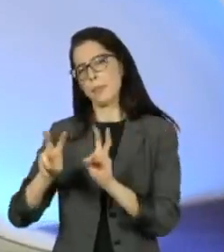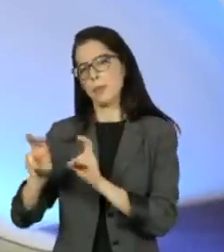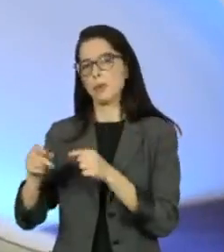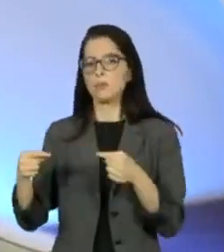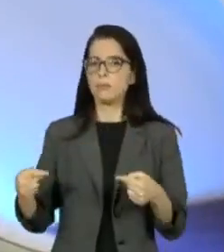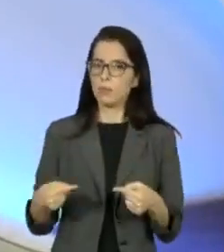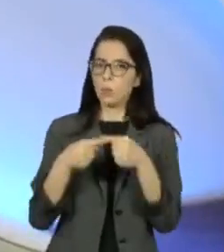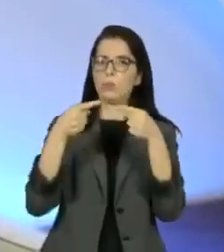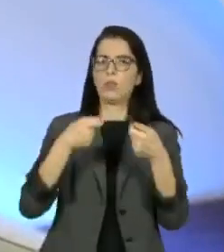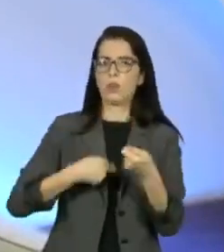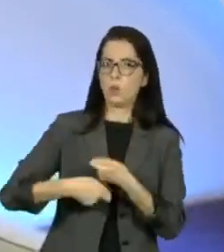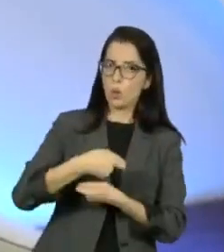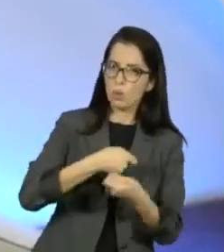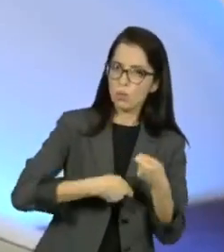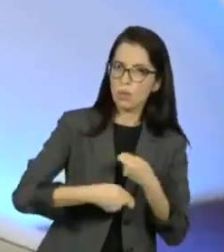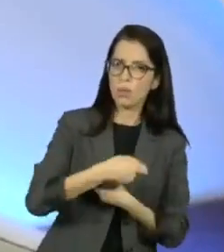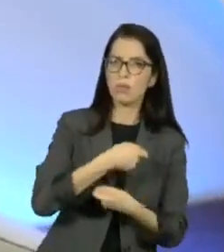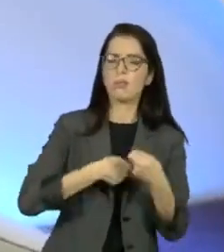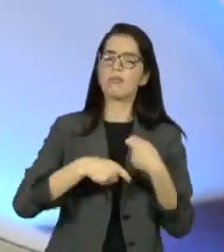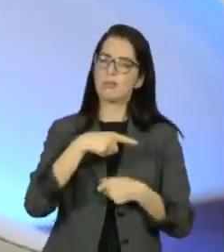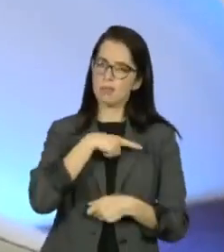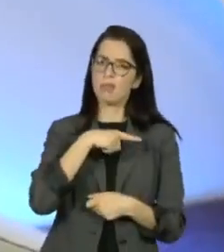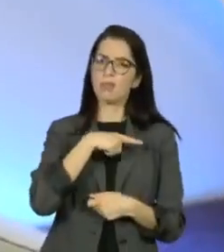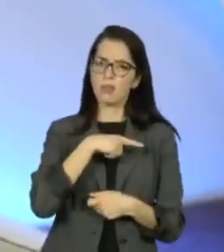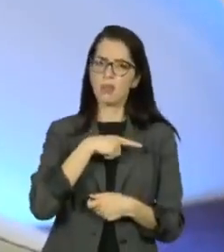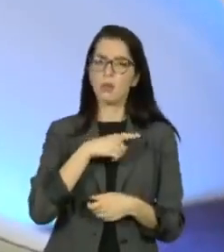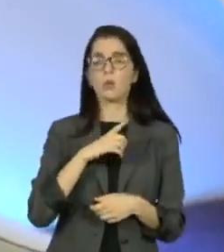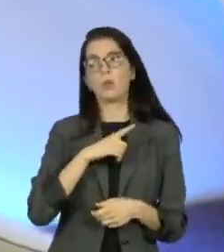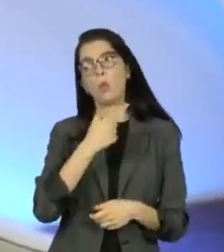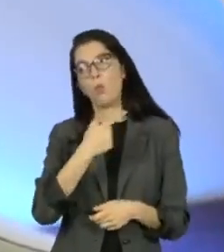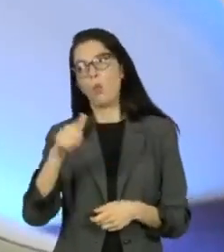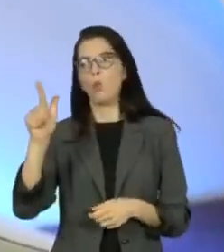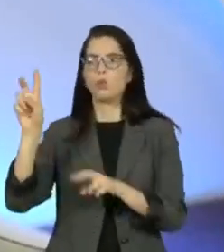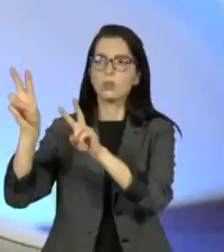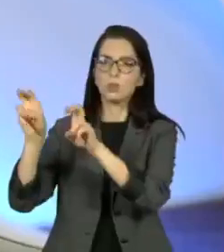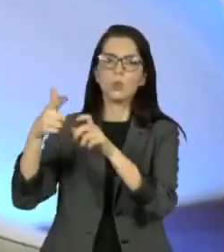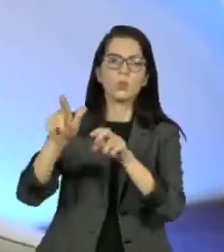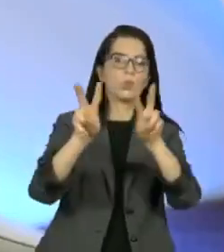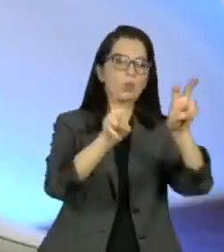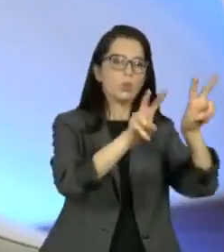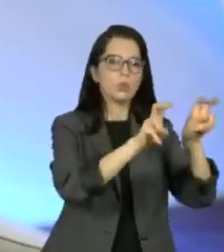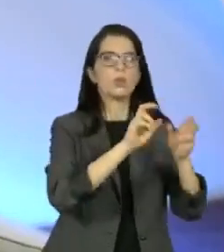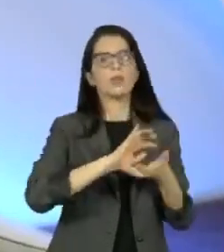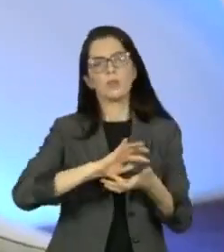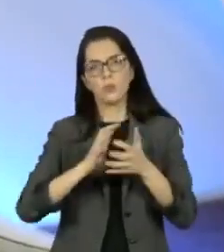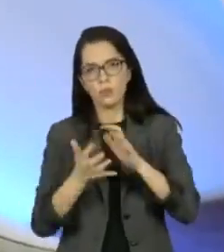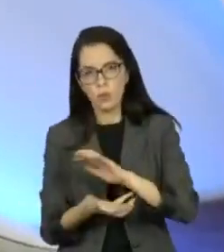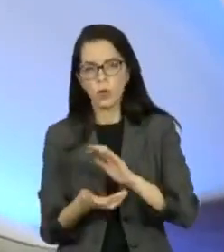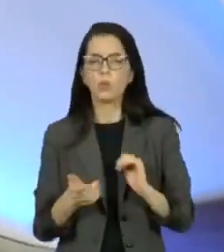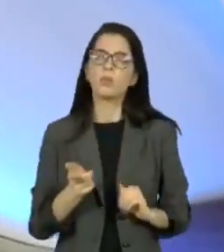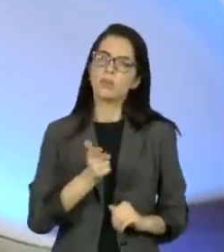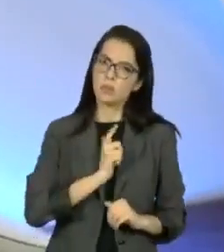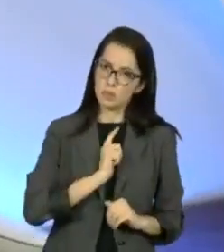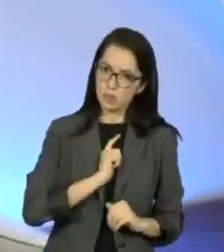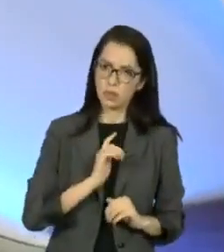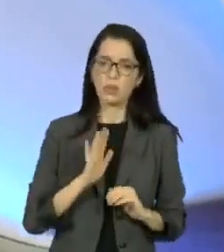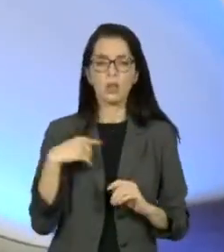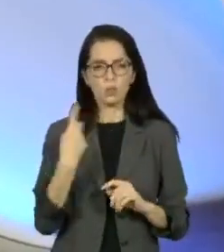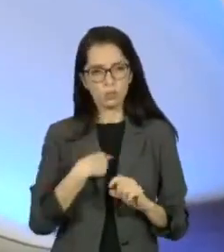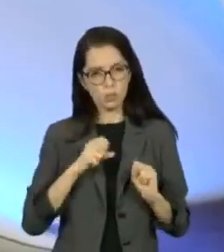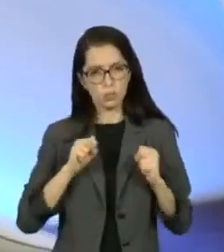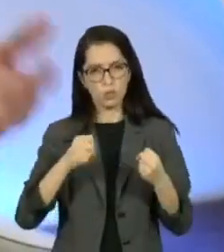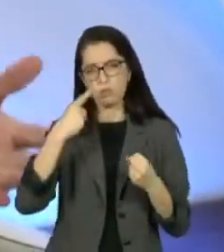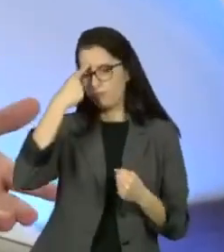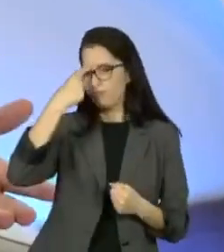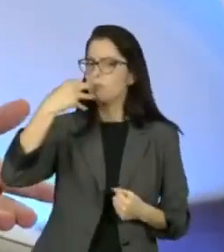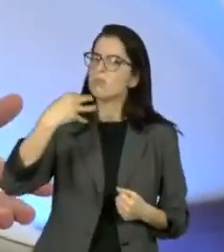pauta muito voltada para reformas que eu defendo por convicção. Eu